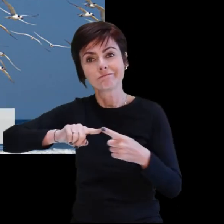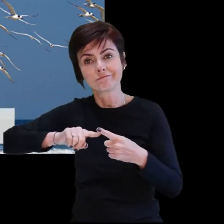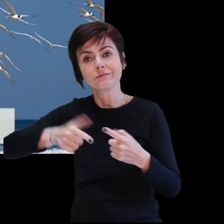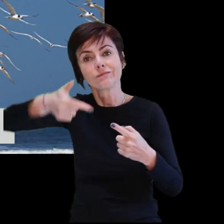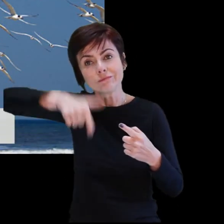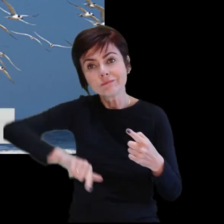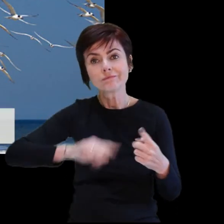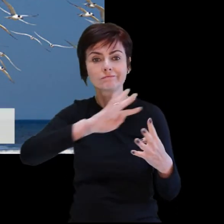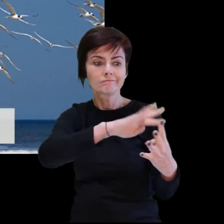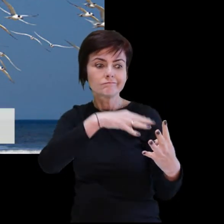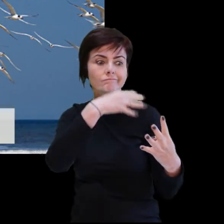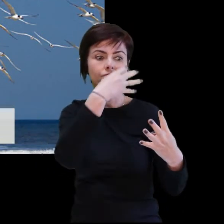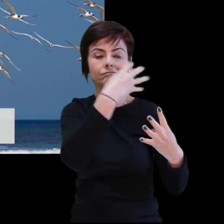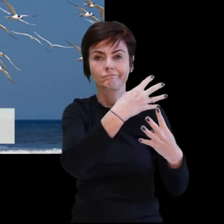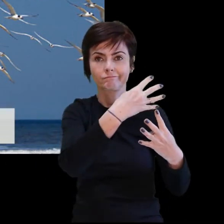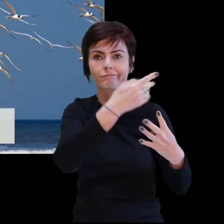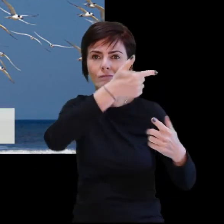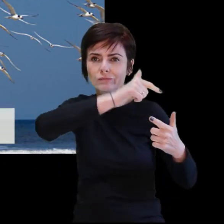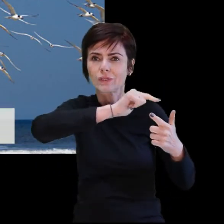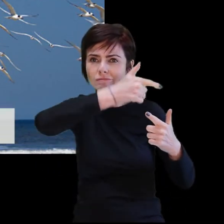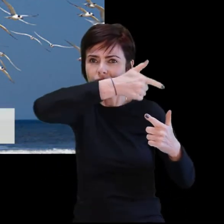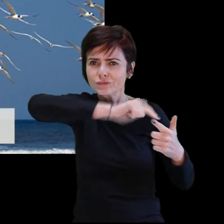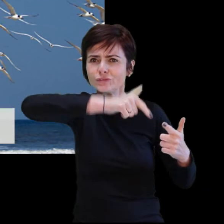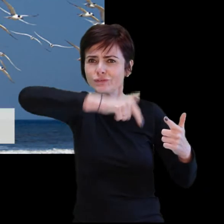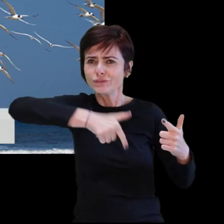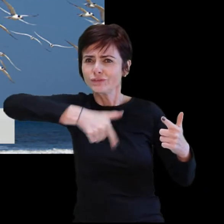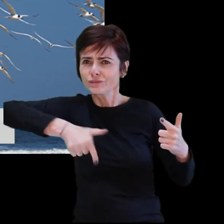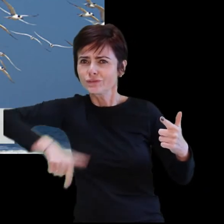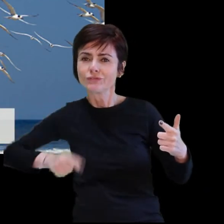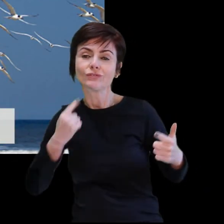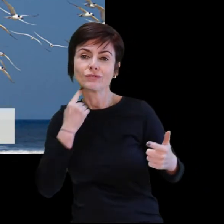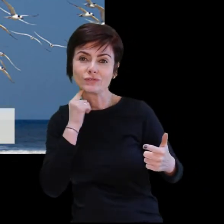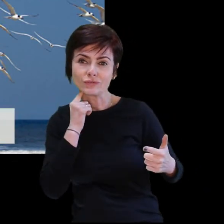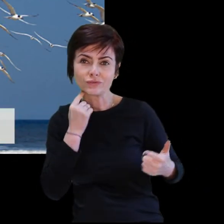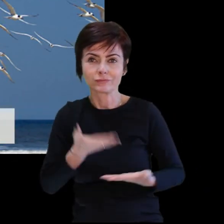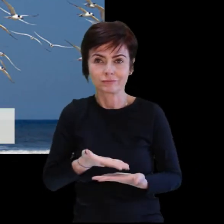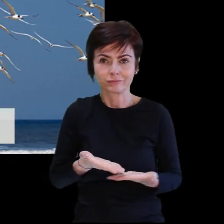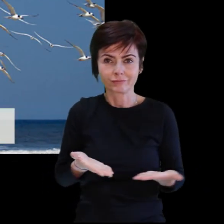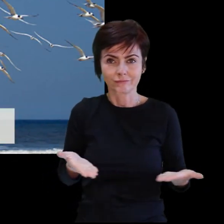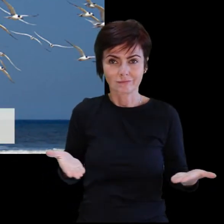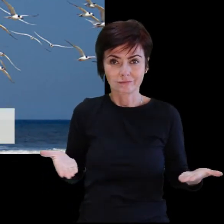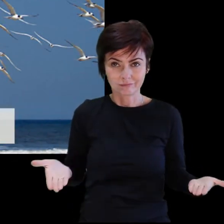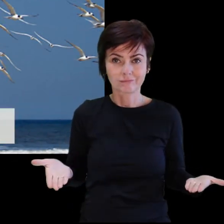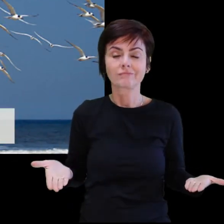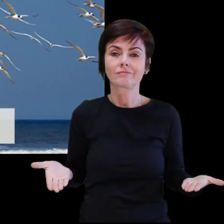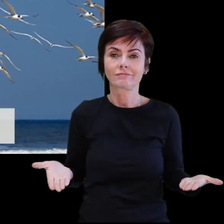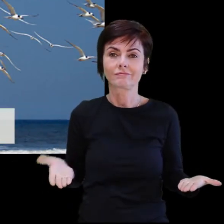comer inúmeros, e novamente eu tenho aí um aumento na concentração. Então, a biomagnificação